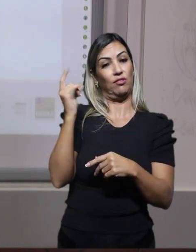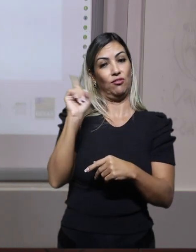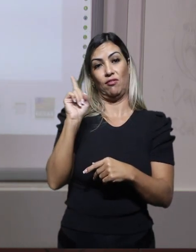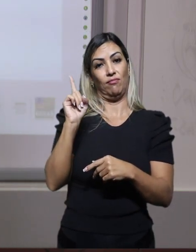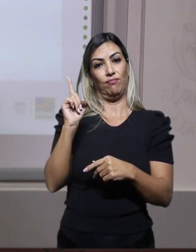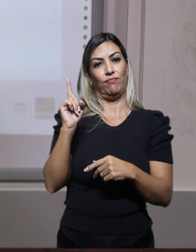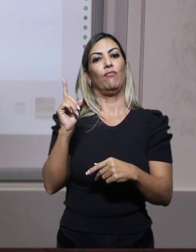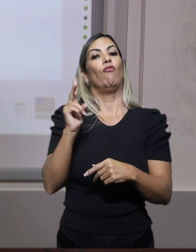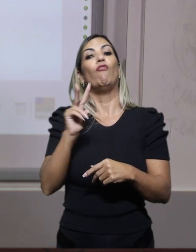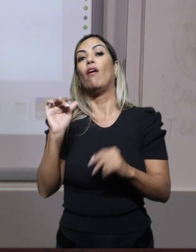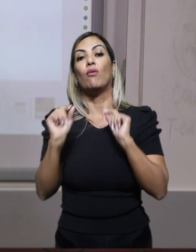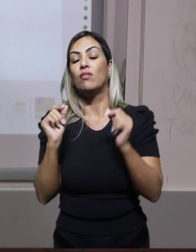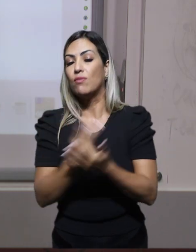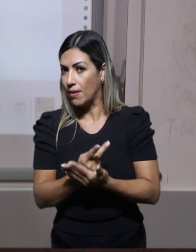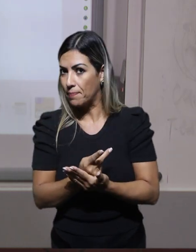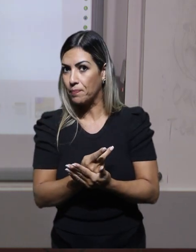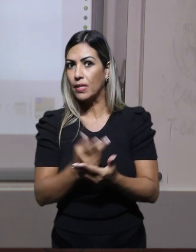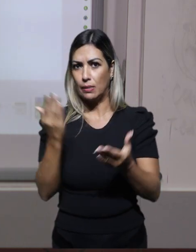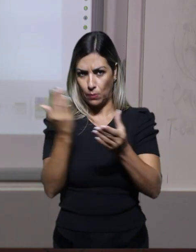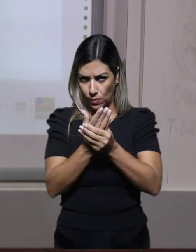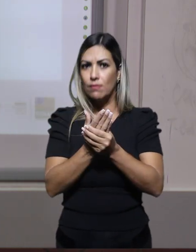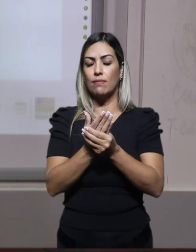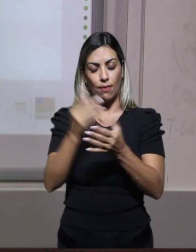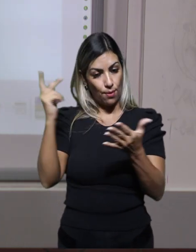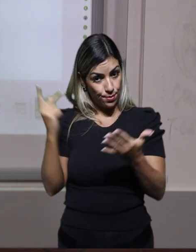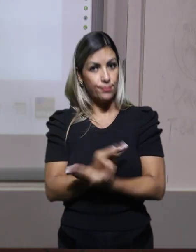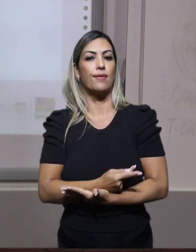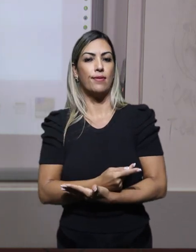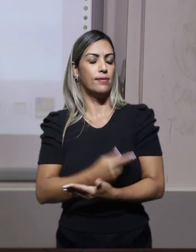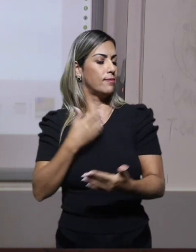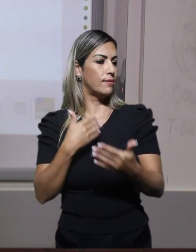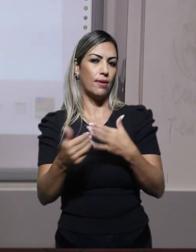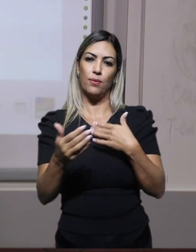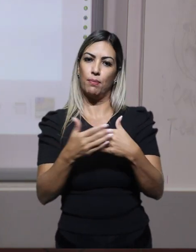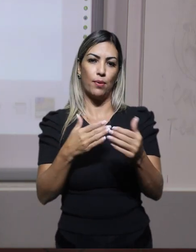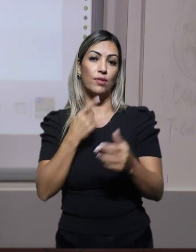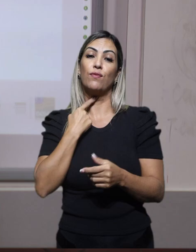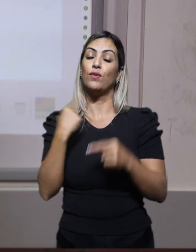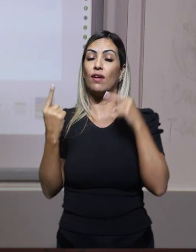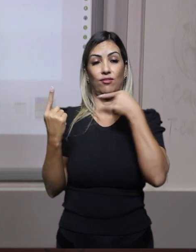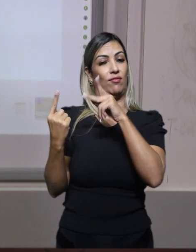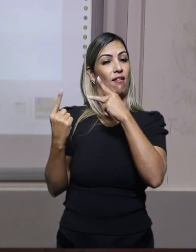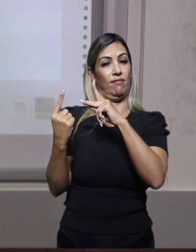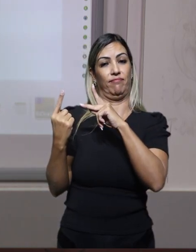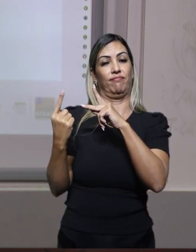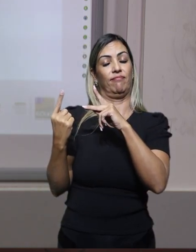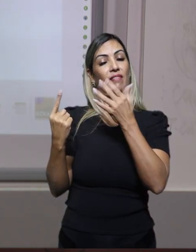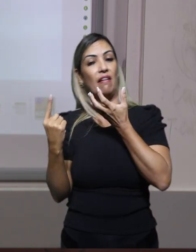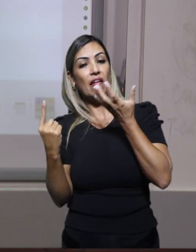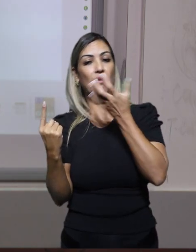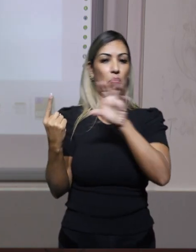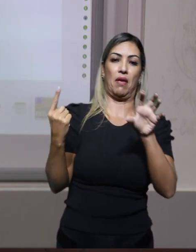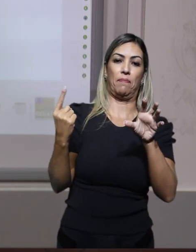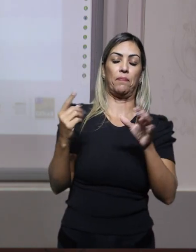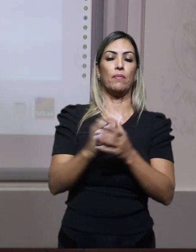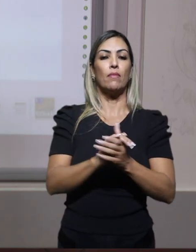aí esse processo vai acontecer independentemente se ela queira ou não. Eu